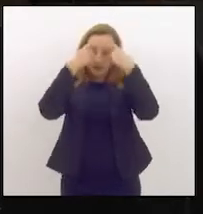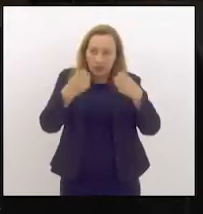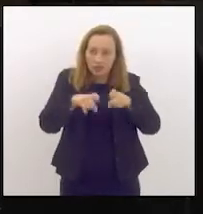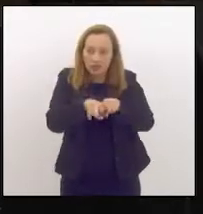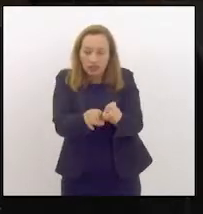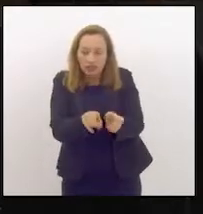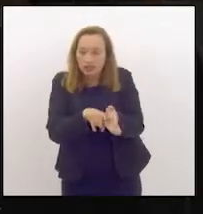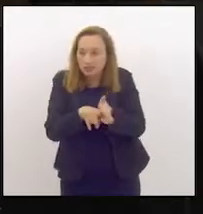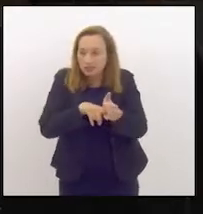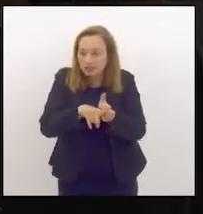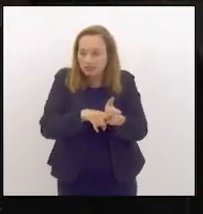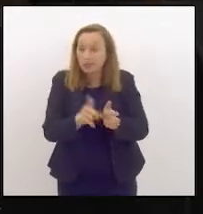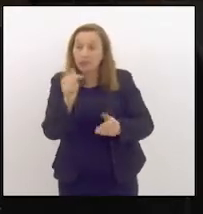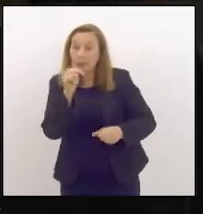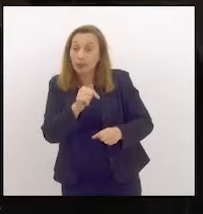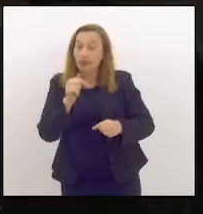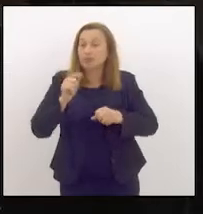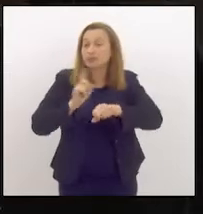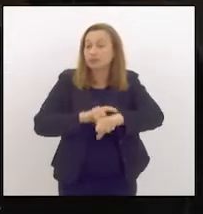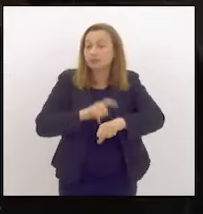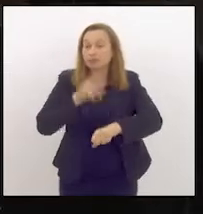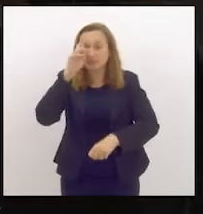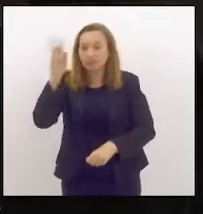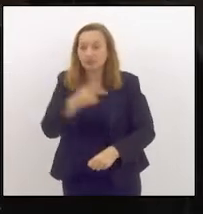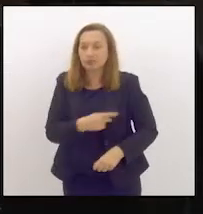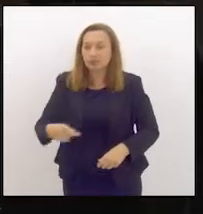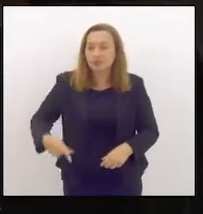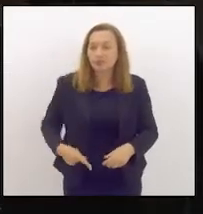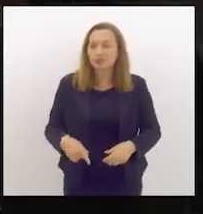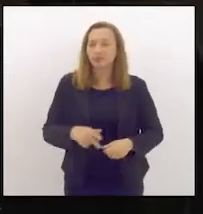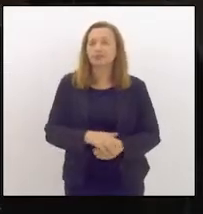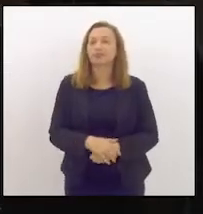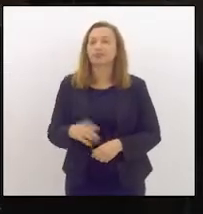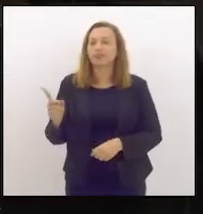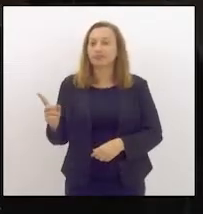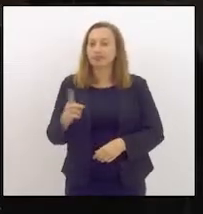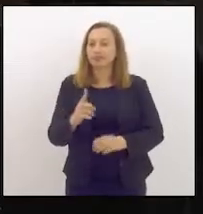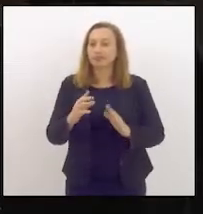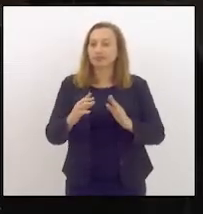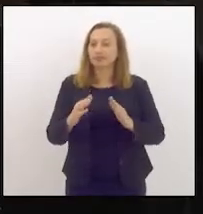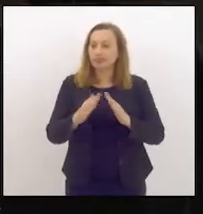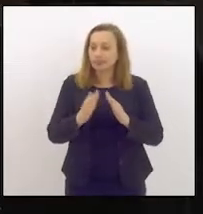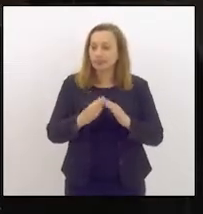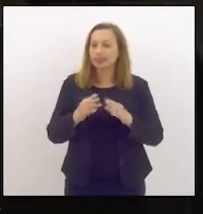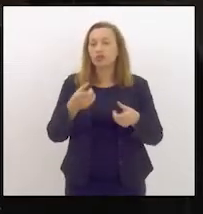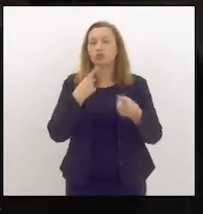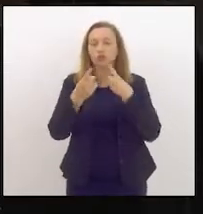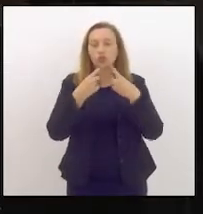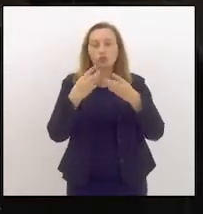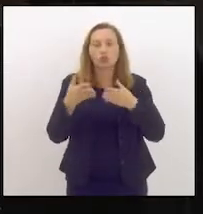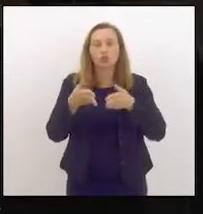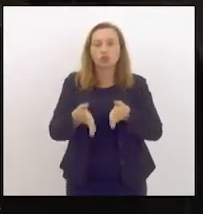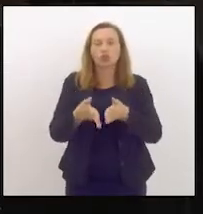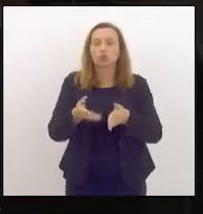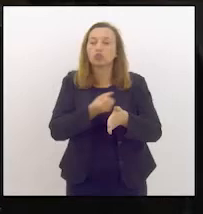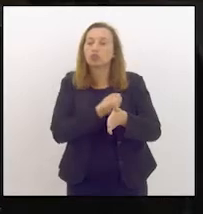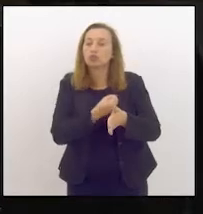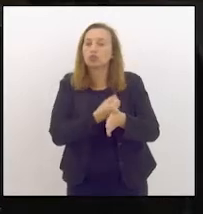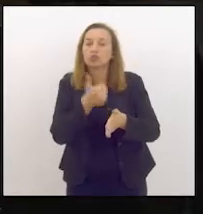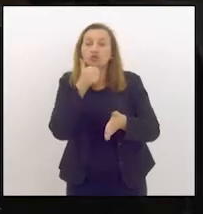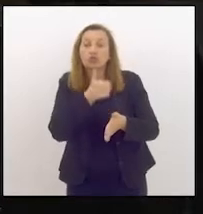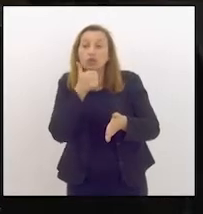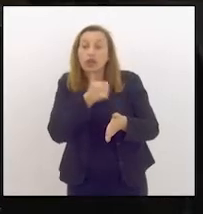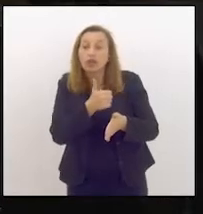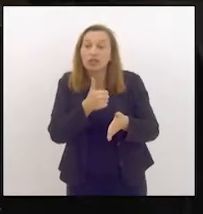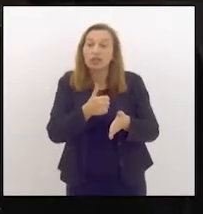obstétrica naquele momento senhor presidente trazíamos a essa casa um debate Central sobre o número de